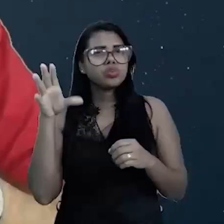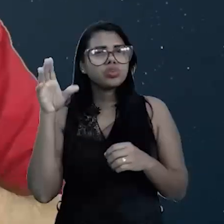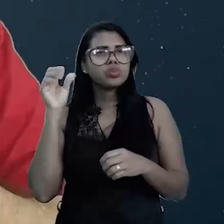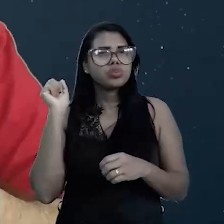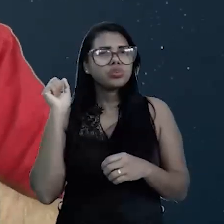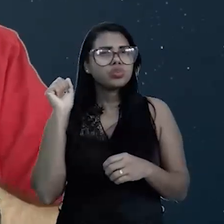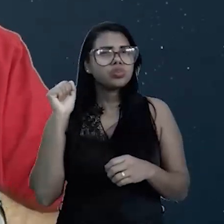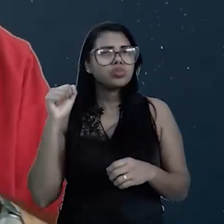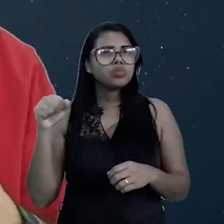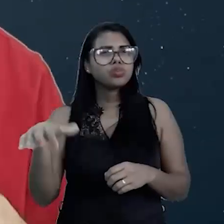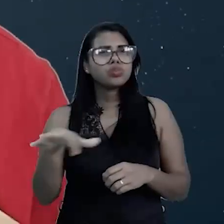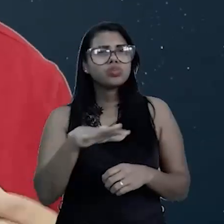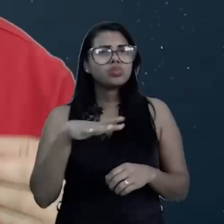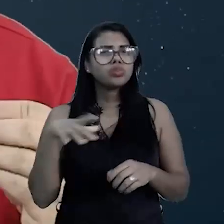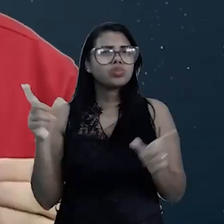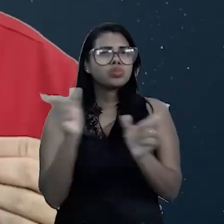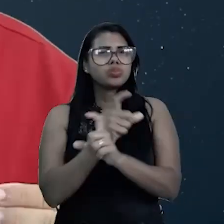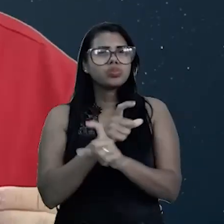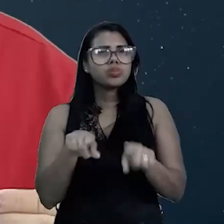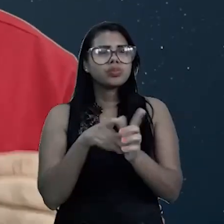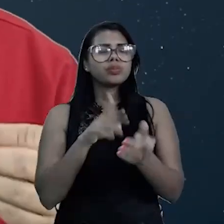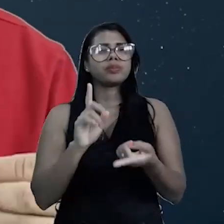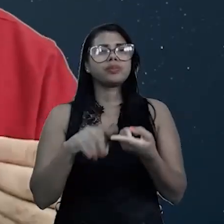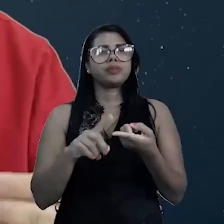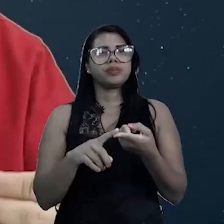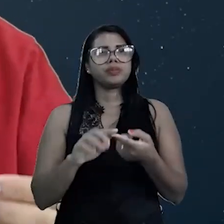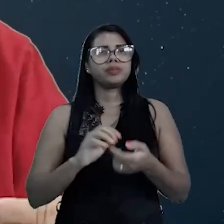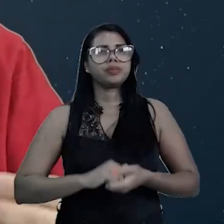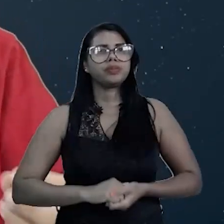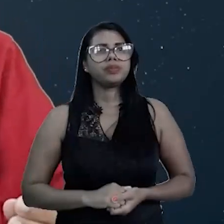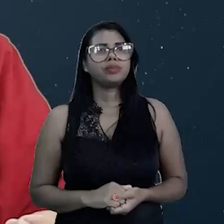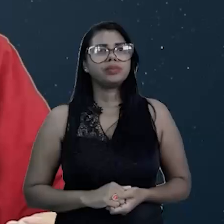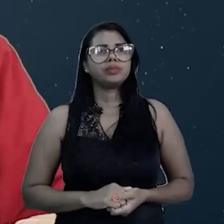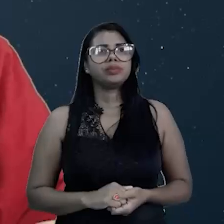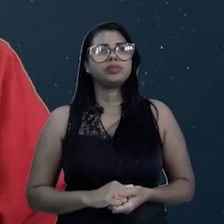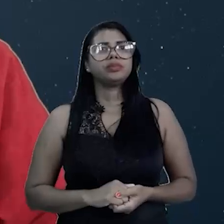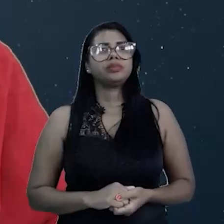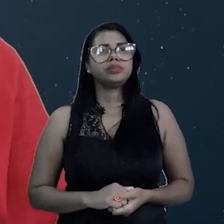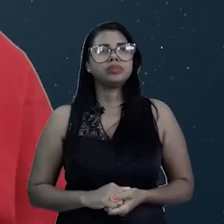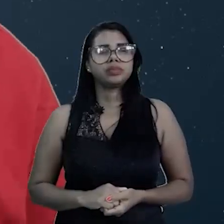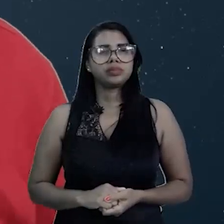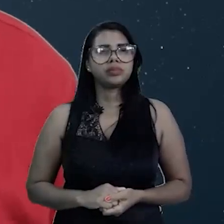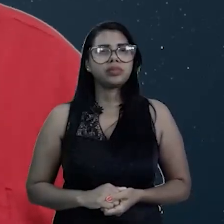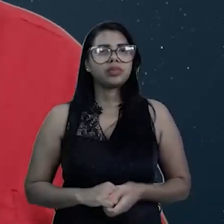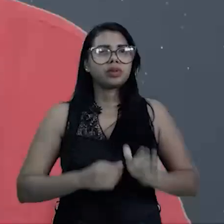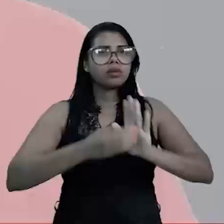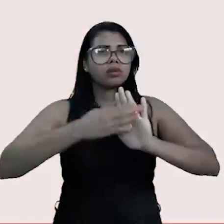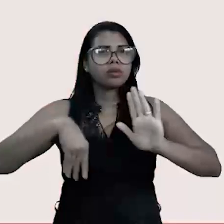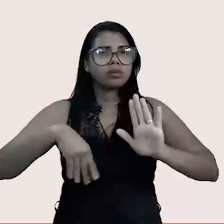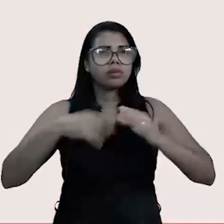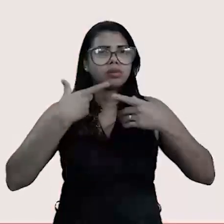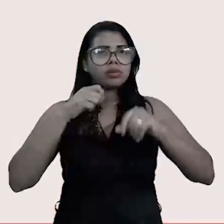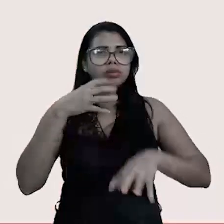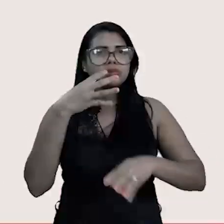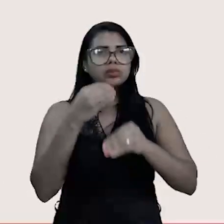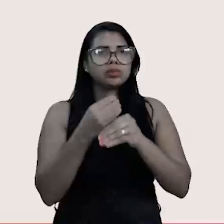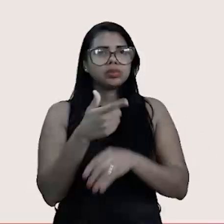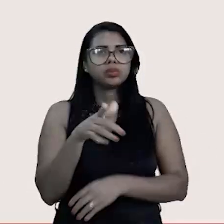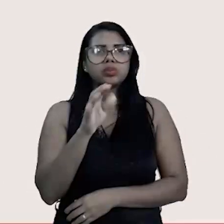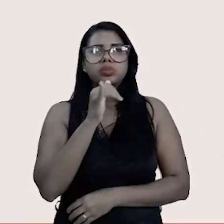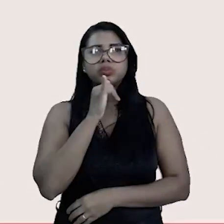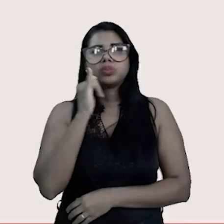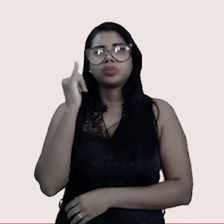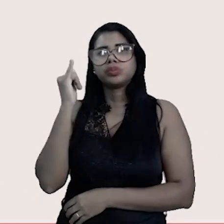houve a inversão. Então, isso aí é chamado de hipérbato, outra figura de construção. Dá uma olhada no outro exemplo. De